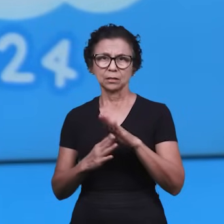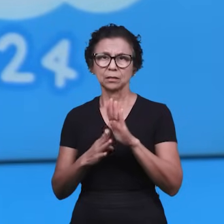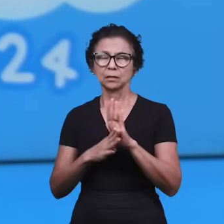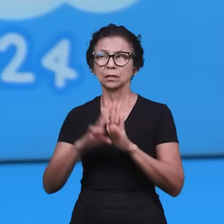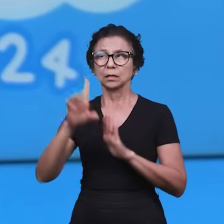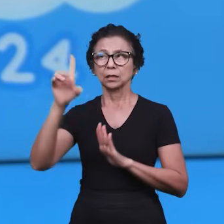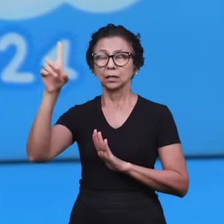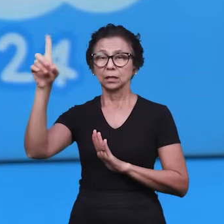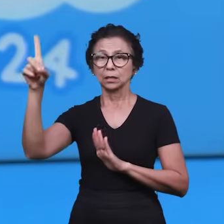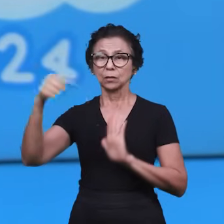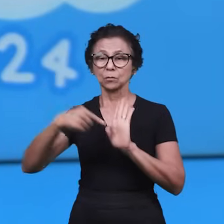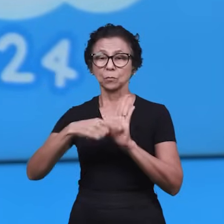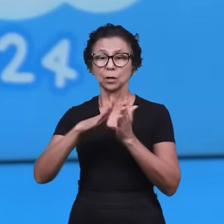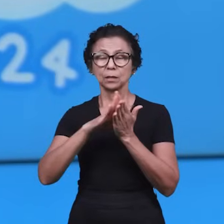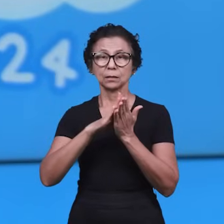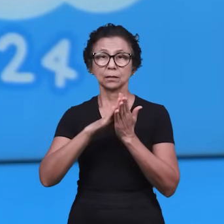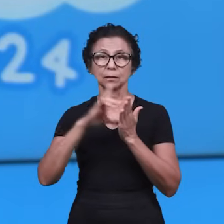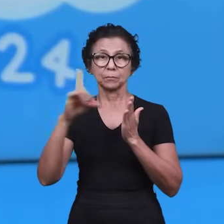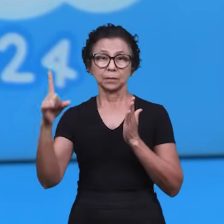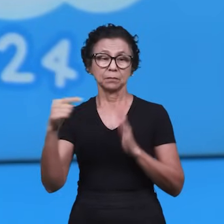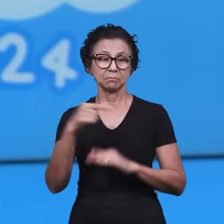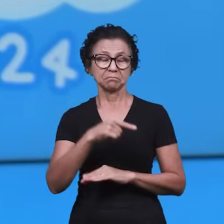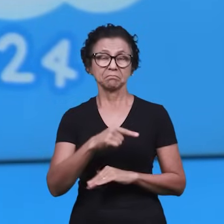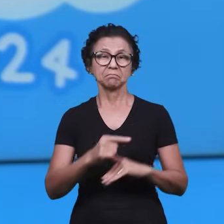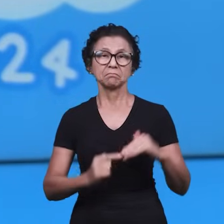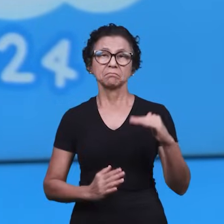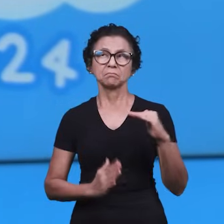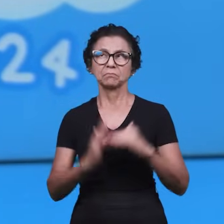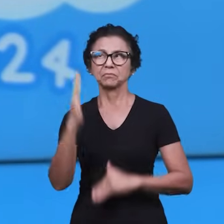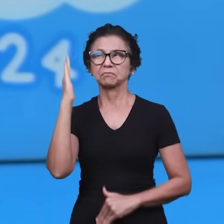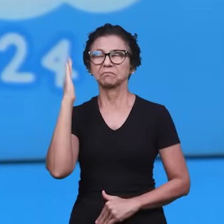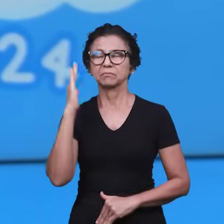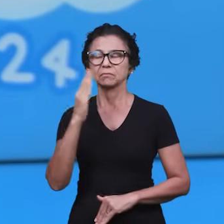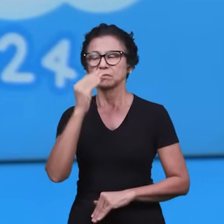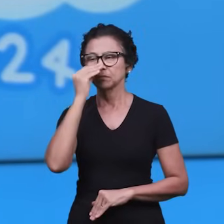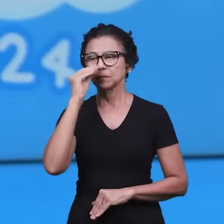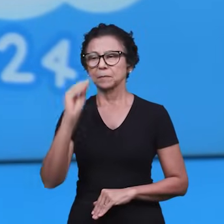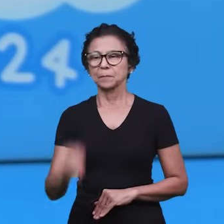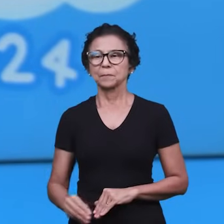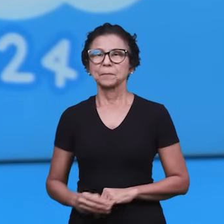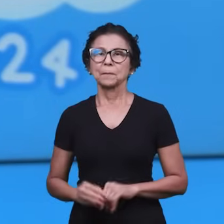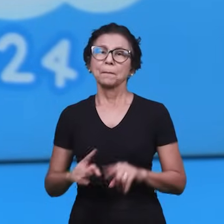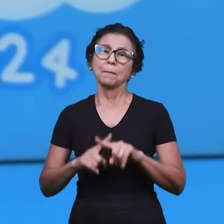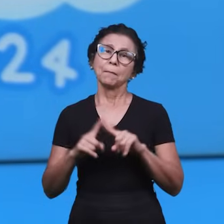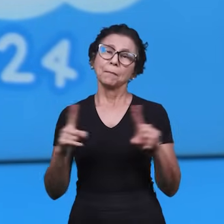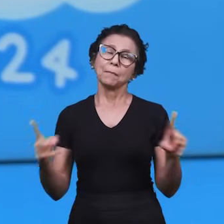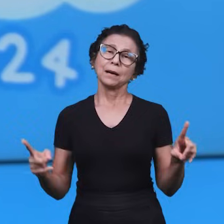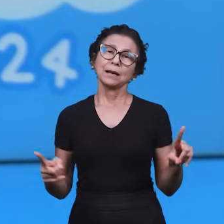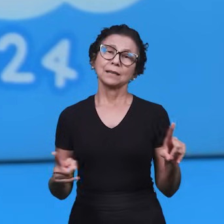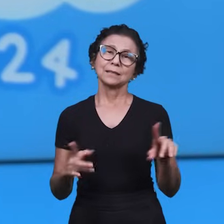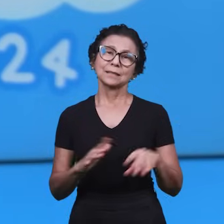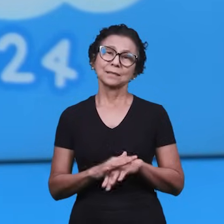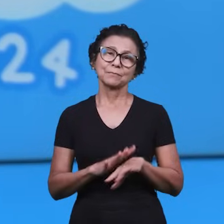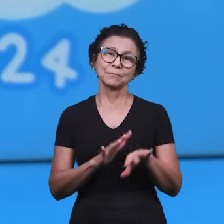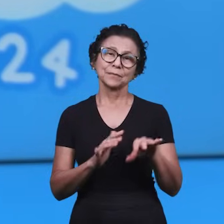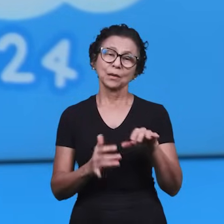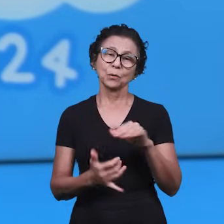Deus estabeleceu na sua palavra. Mas isso, queridos, só traz escuridão e